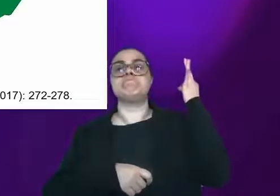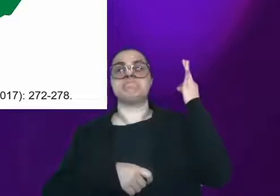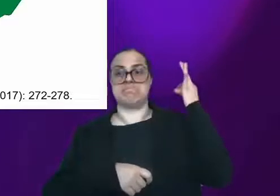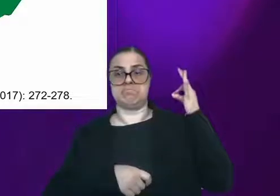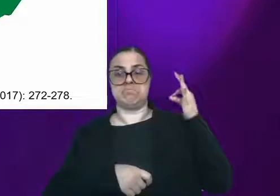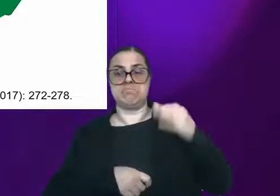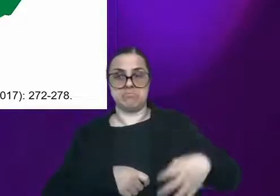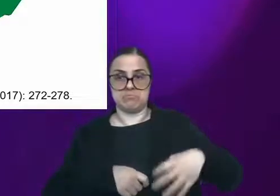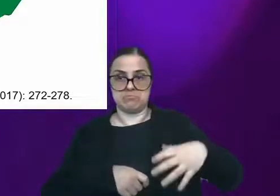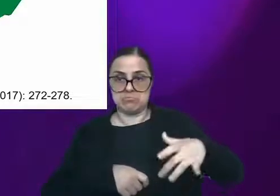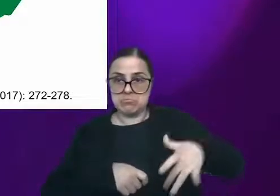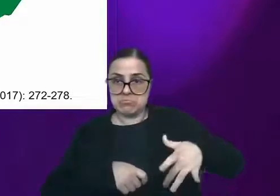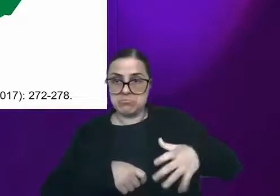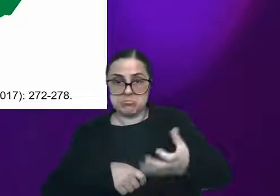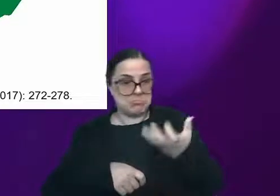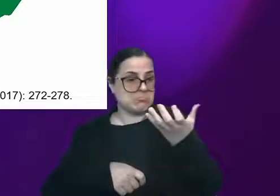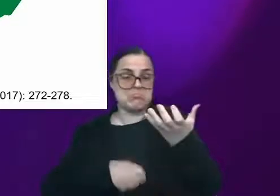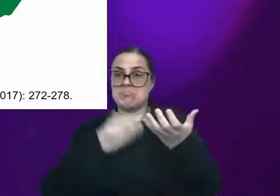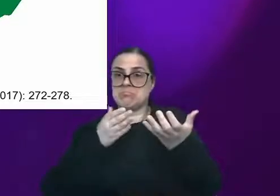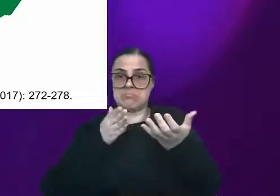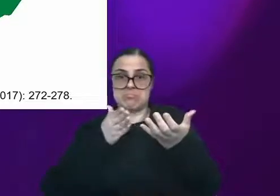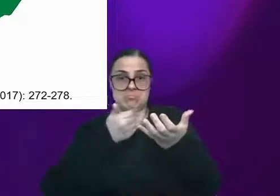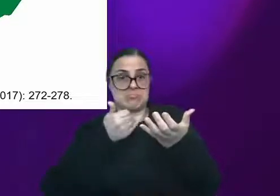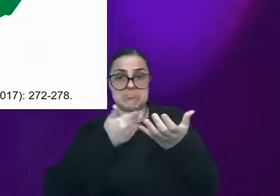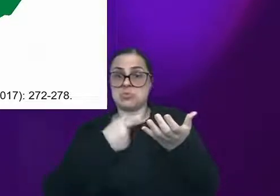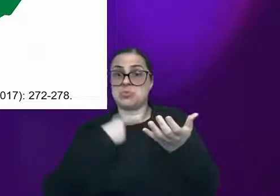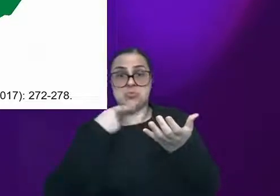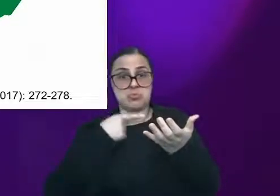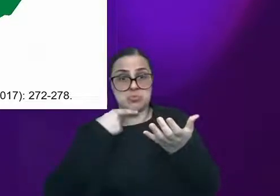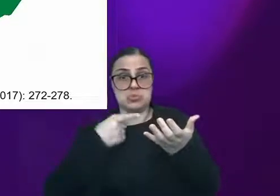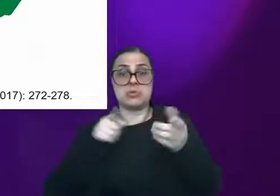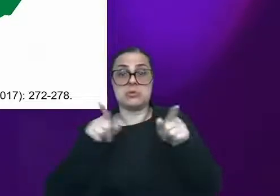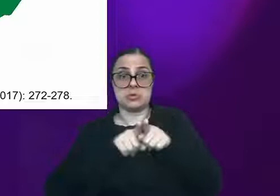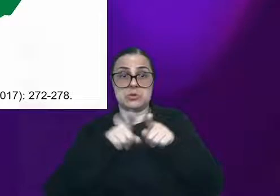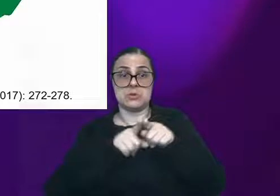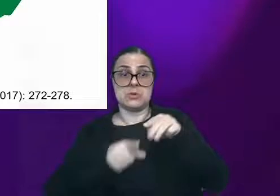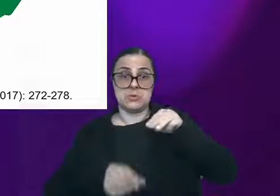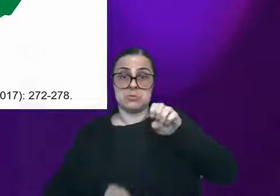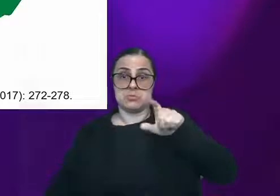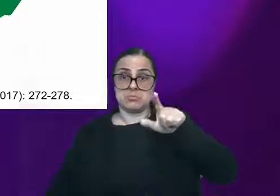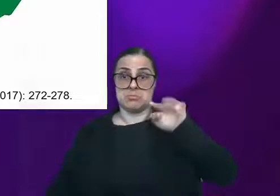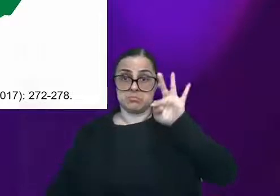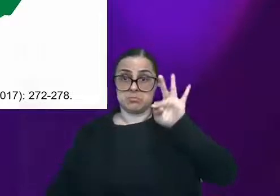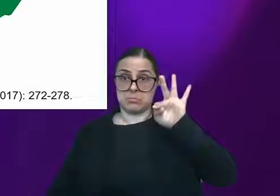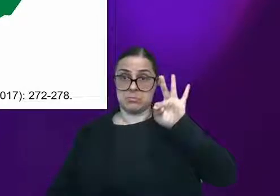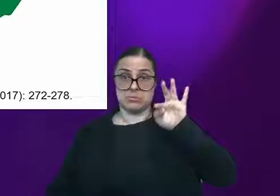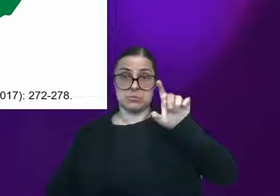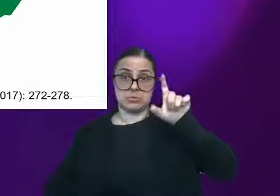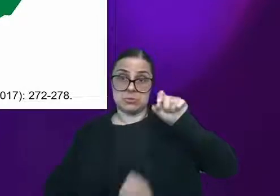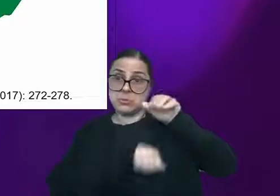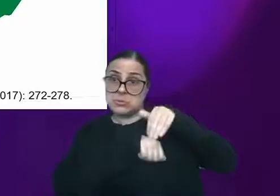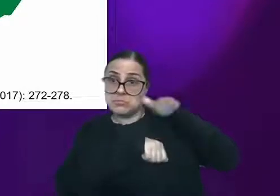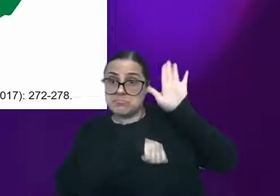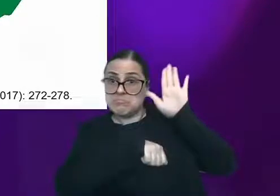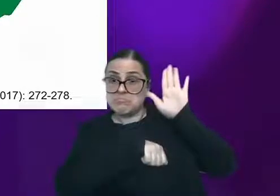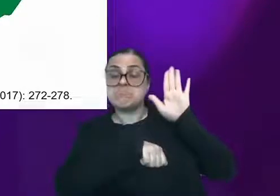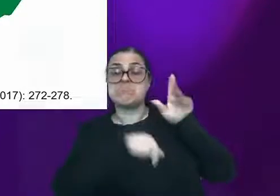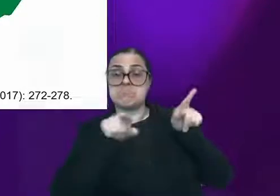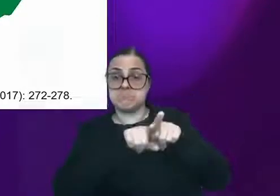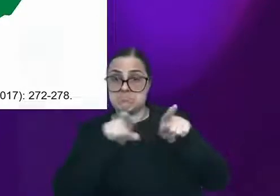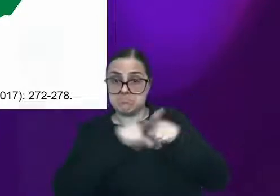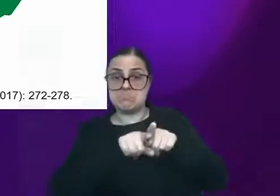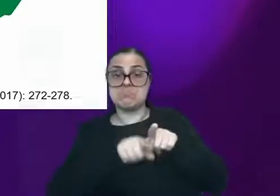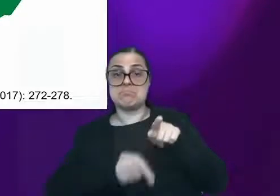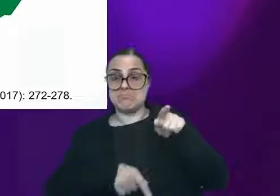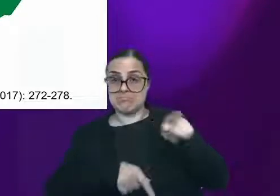condição irressecável, com um MELD maior do que 10, ou seja, com uma função hepática já com algum prejuízo, e esse